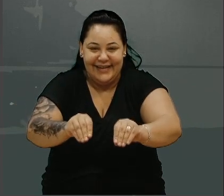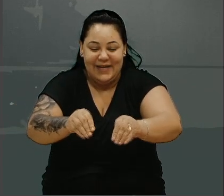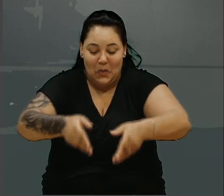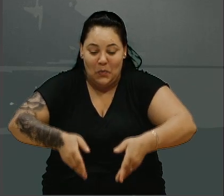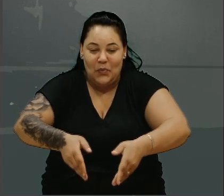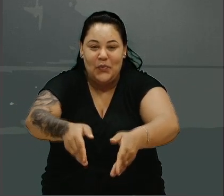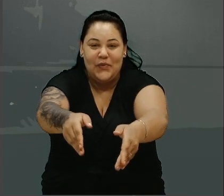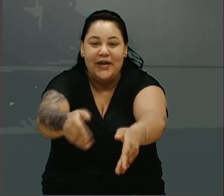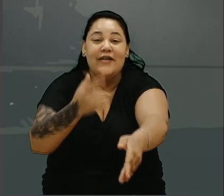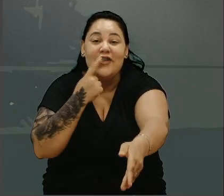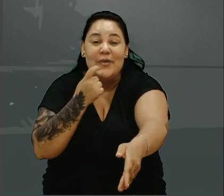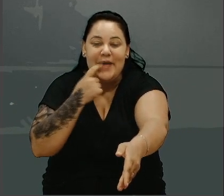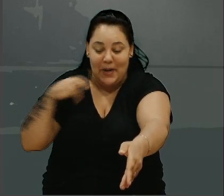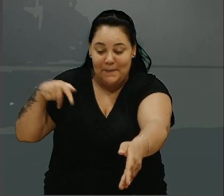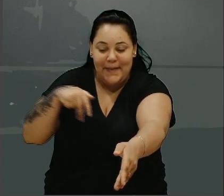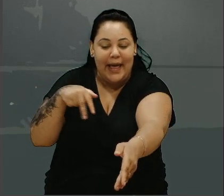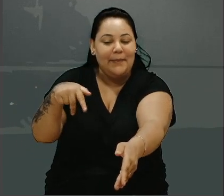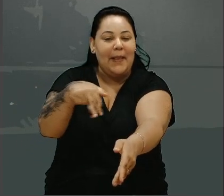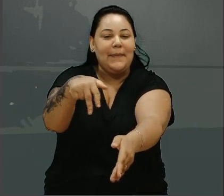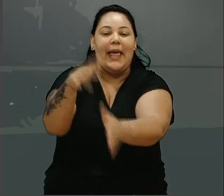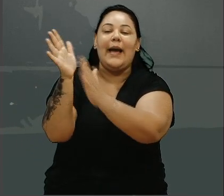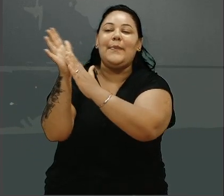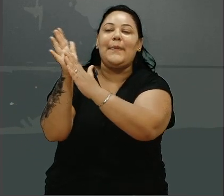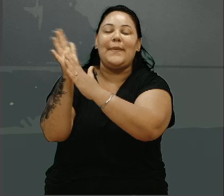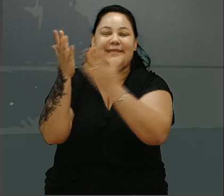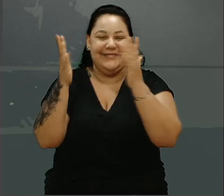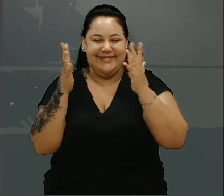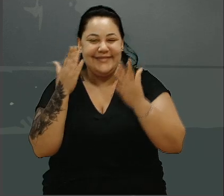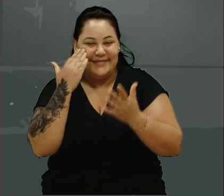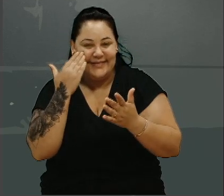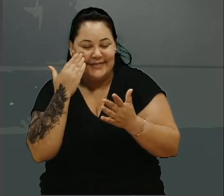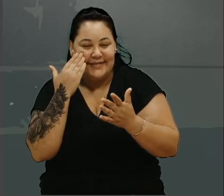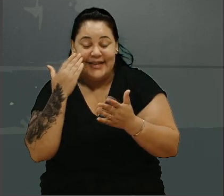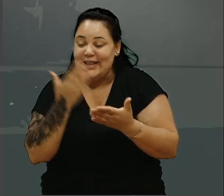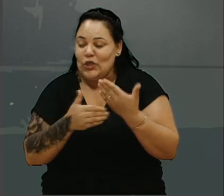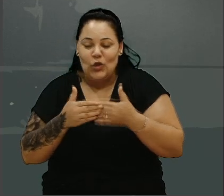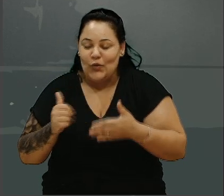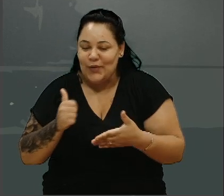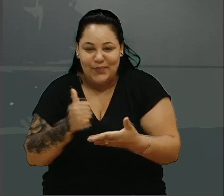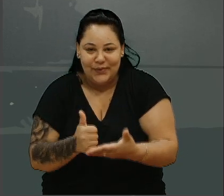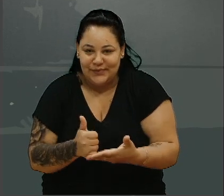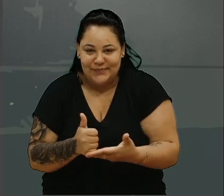eles caminharem e dar todo o apoio.